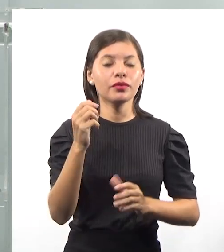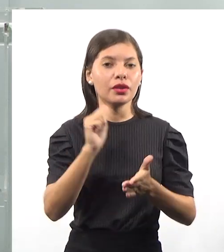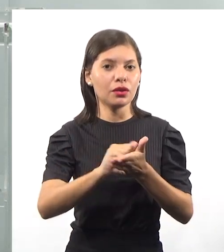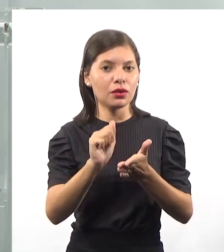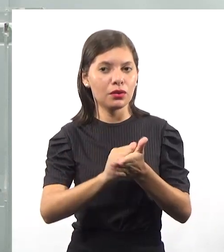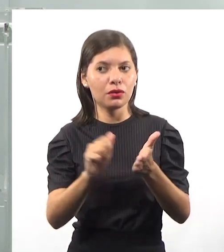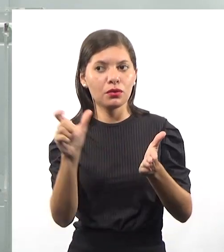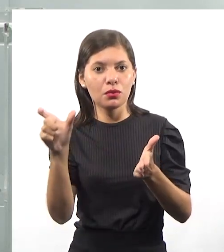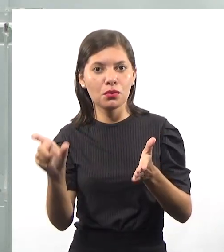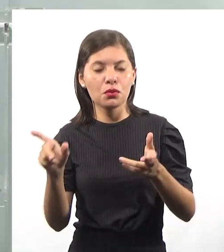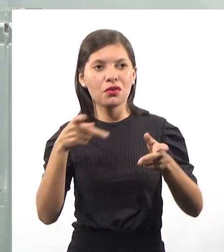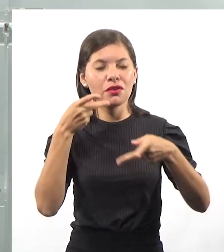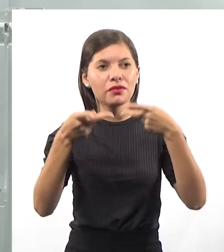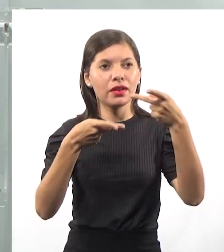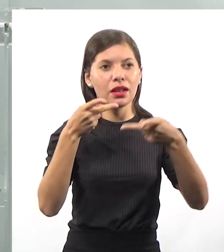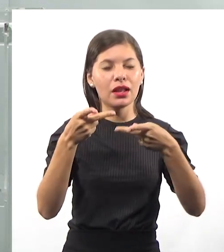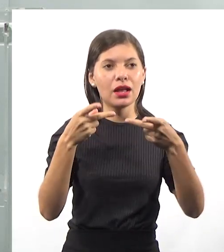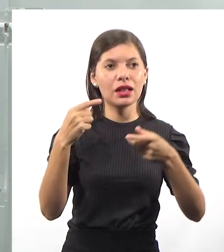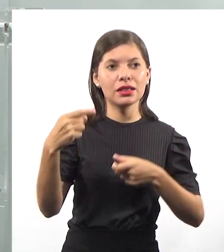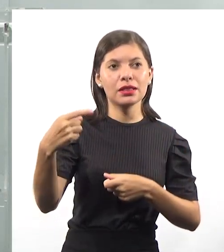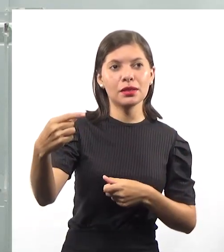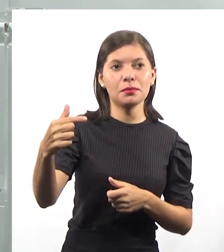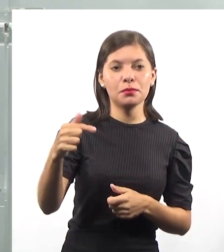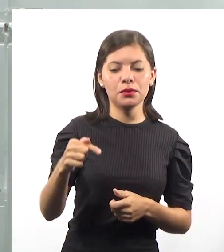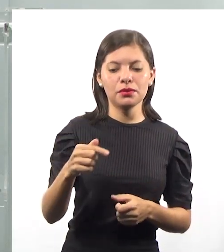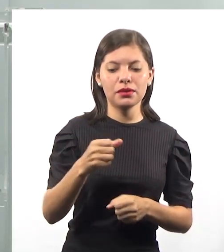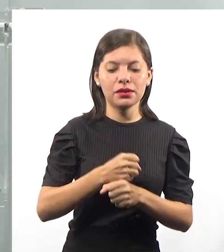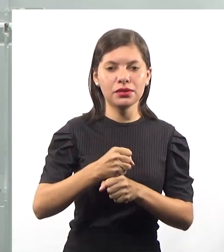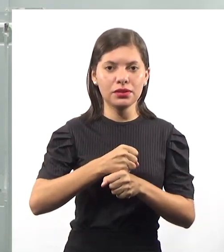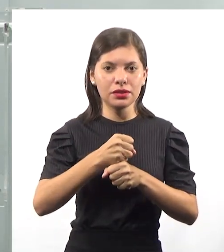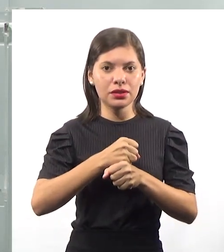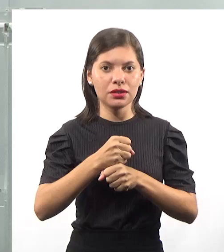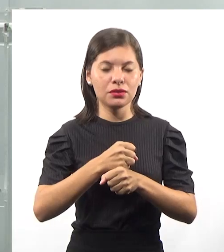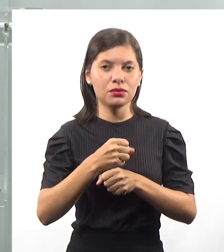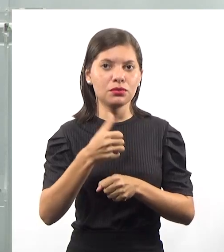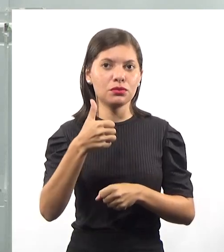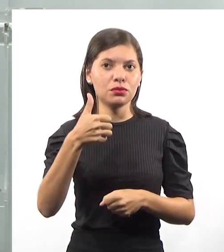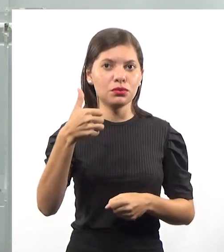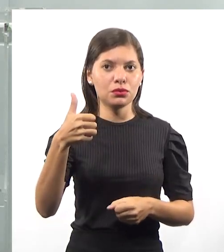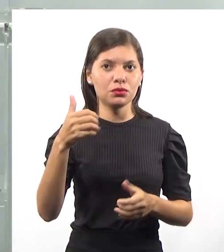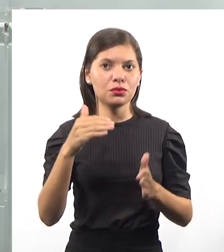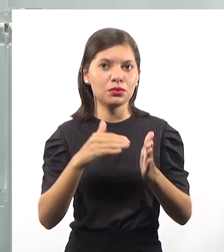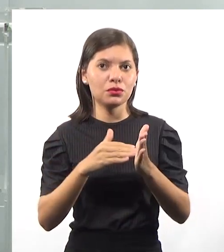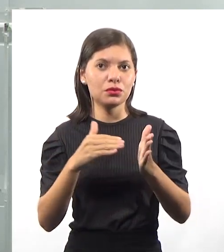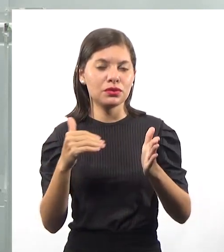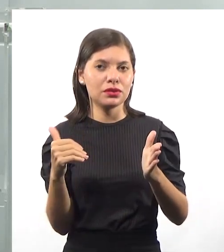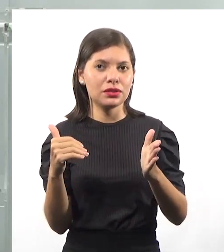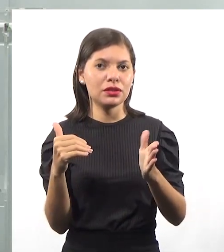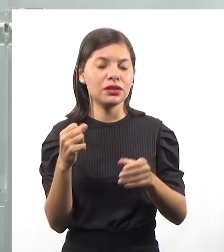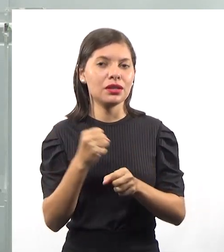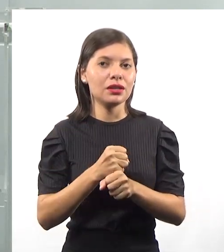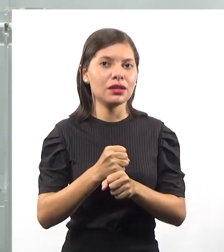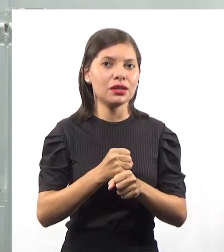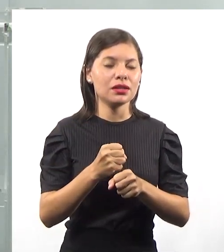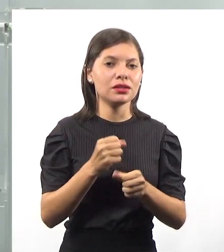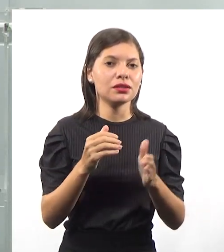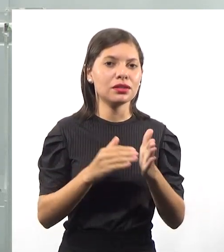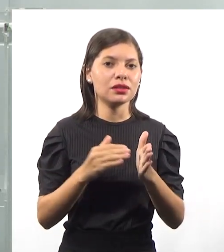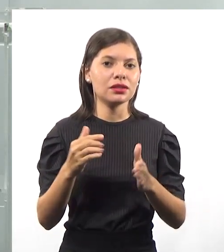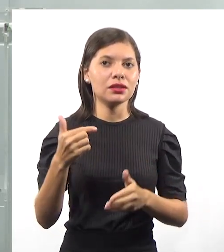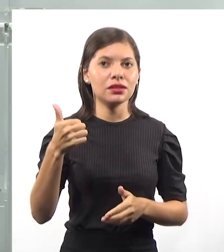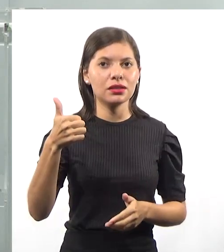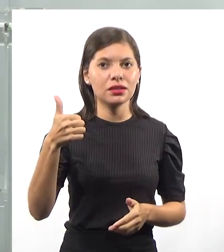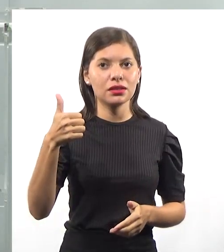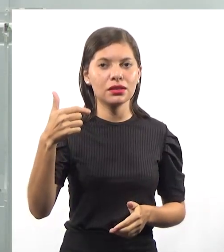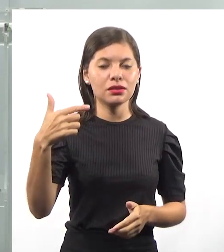tratar, ali depois dos 7 anos, 8 anos, né, de 11 a 12 anos e no futuro,